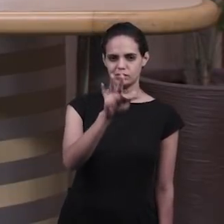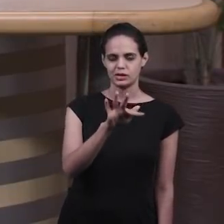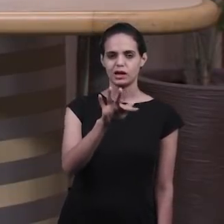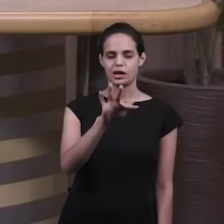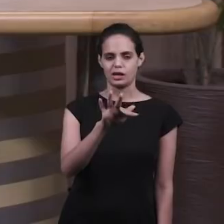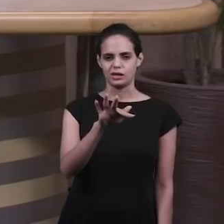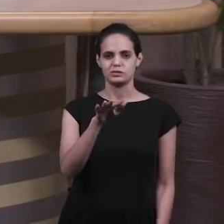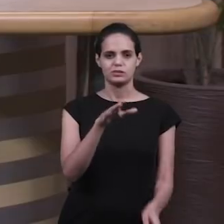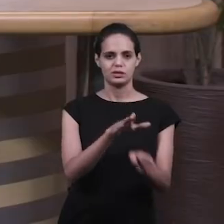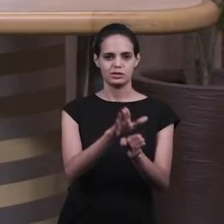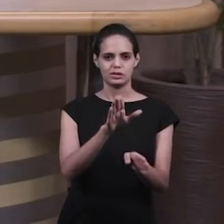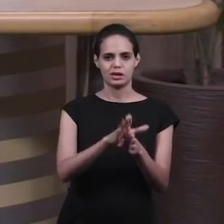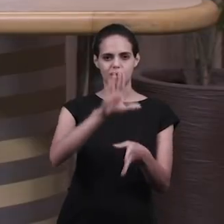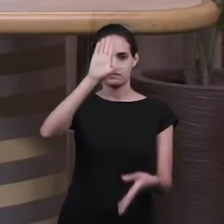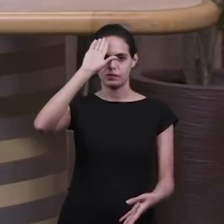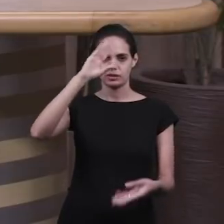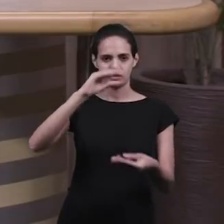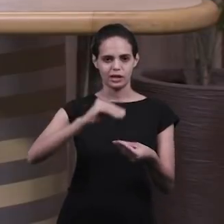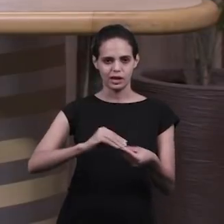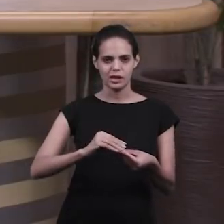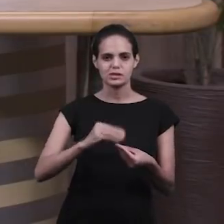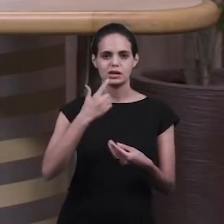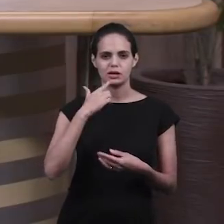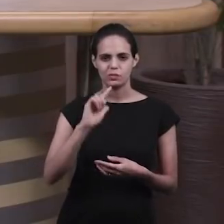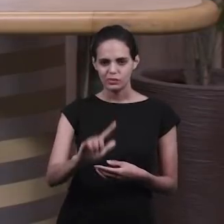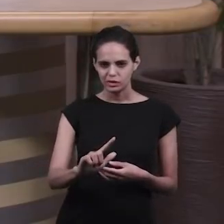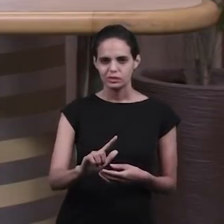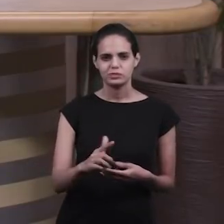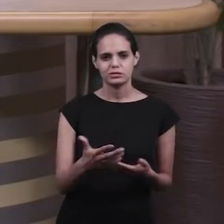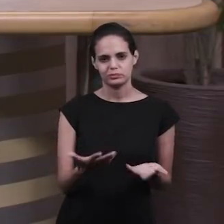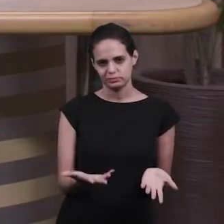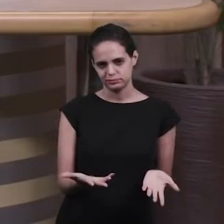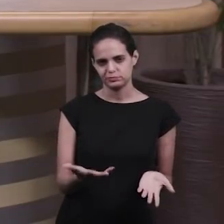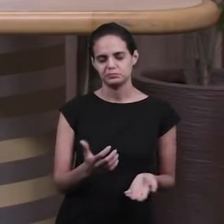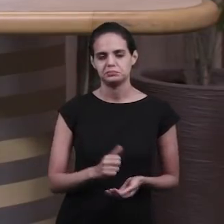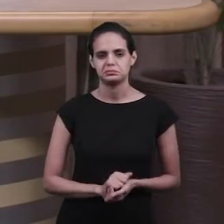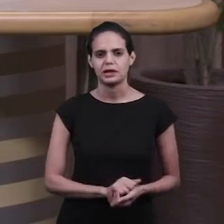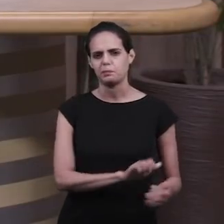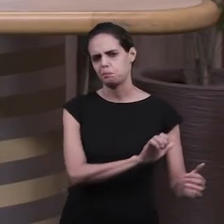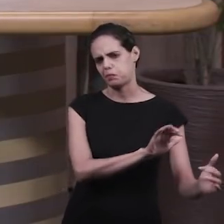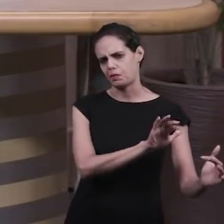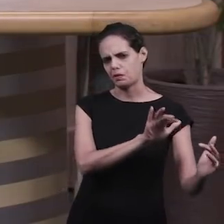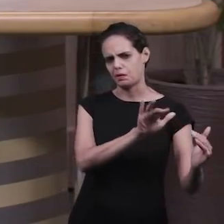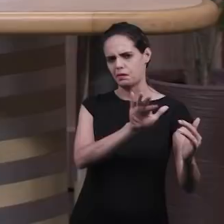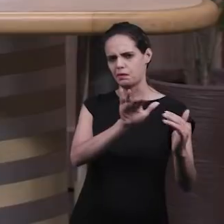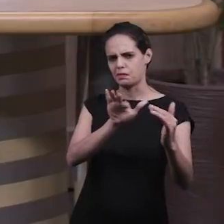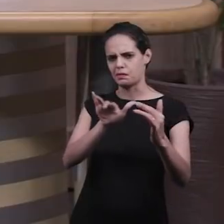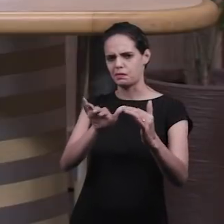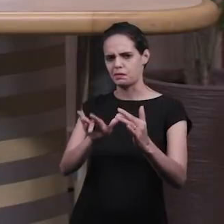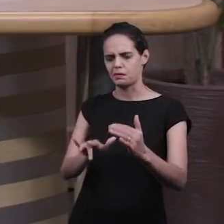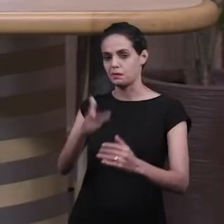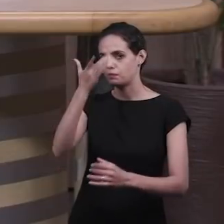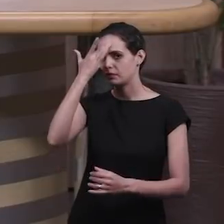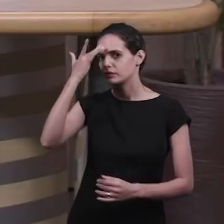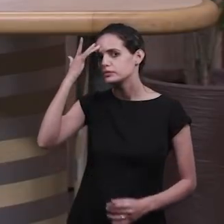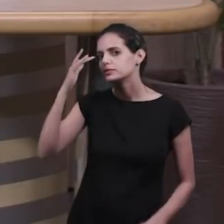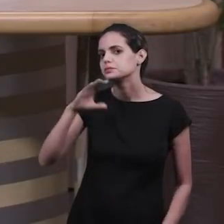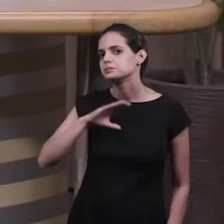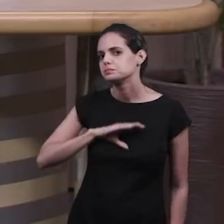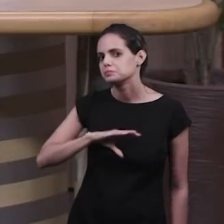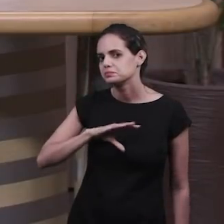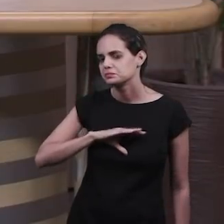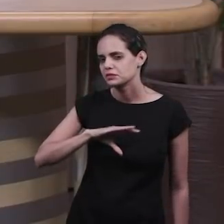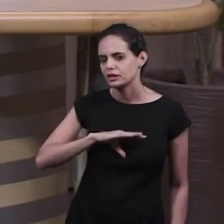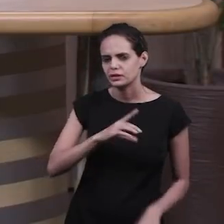em linguística. Então veio aquela nata de professores de língua portuguesa, que eram os que estavam fazendo